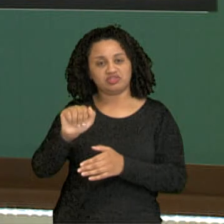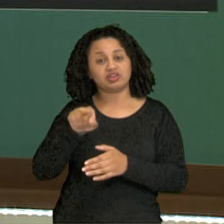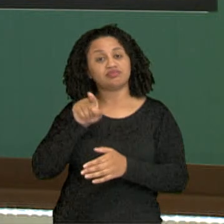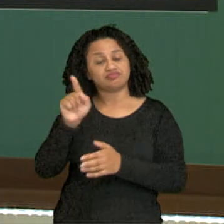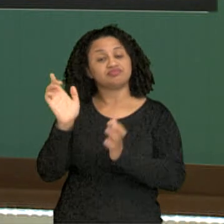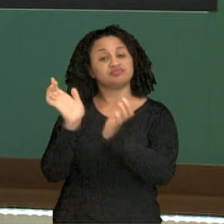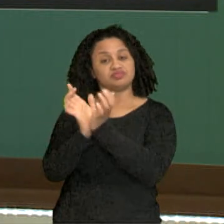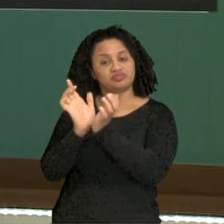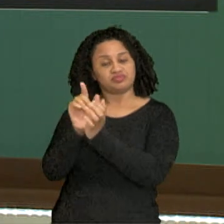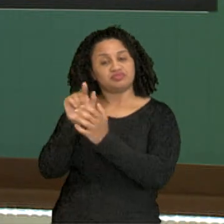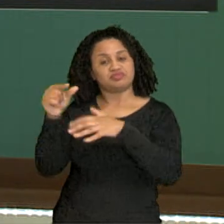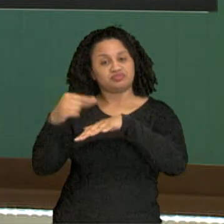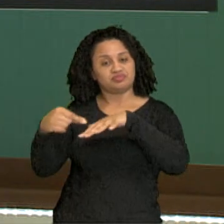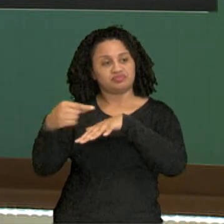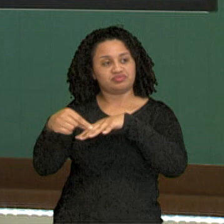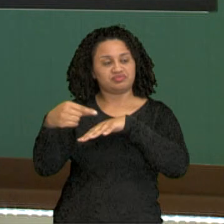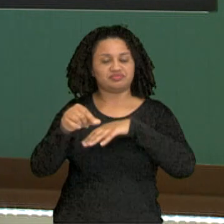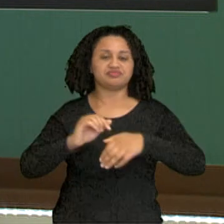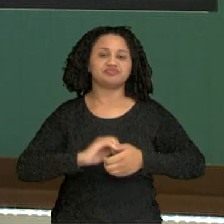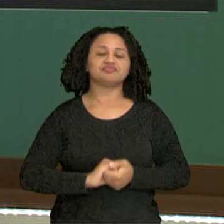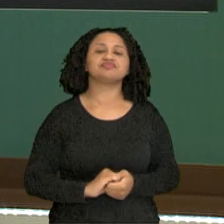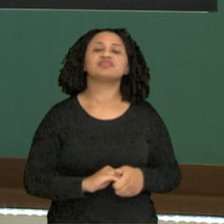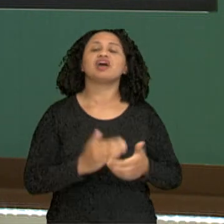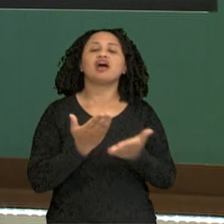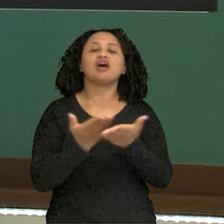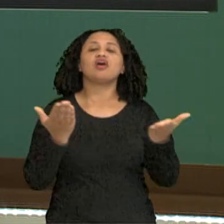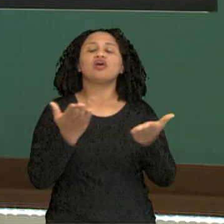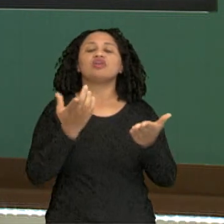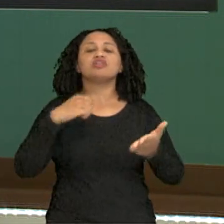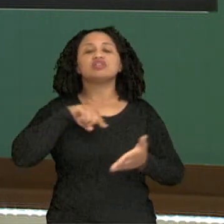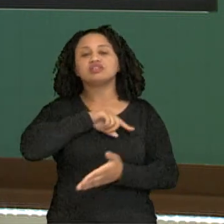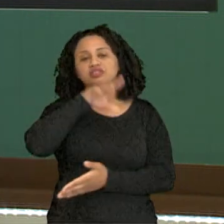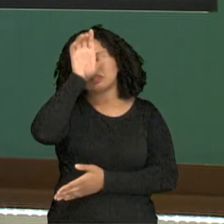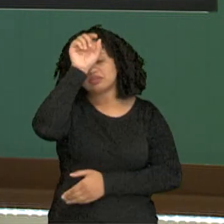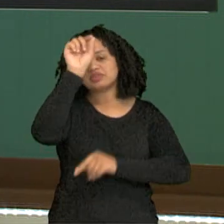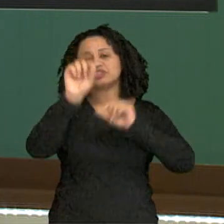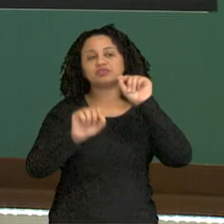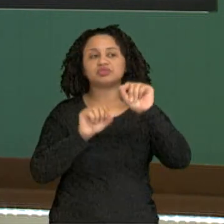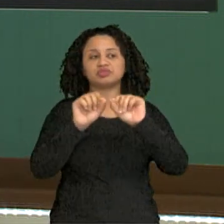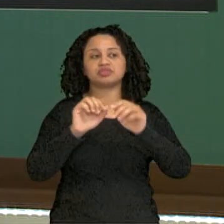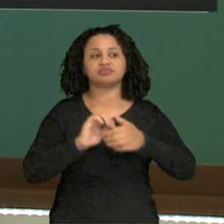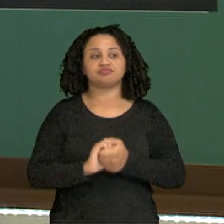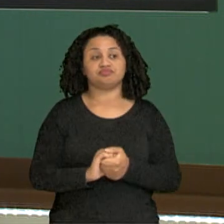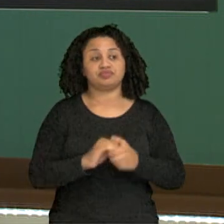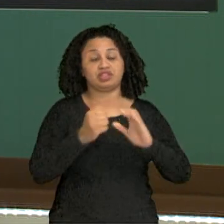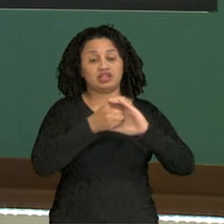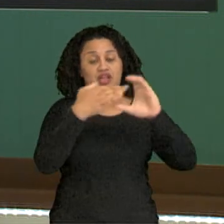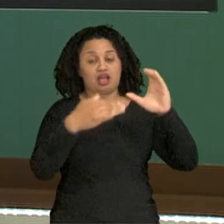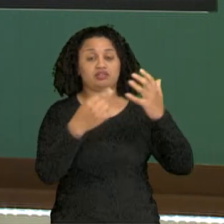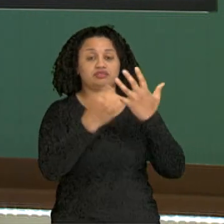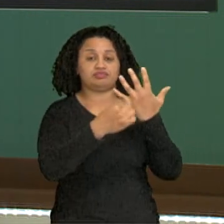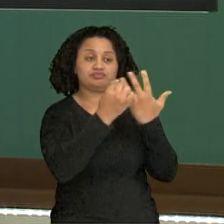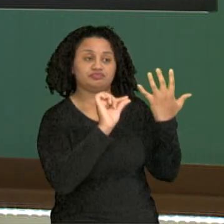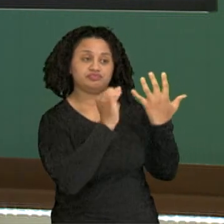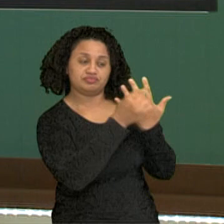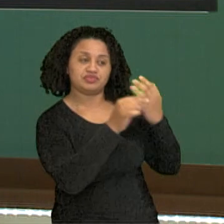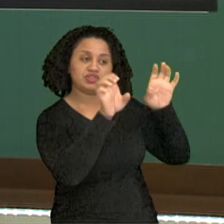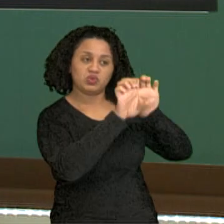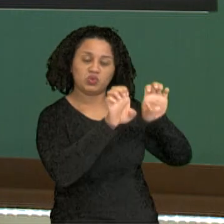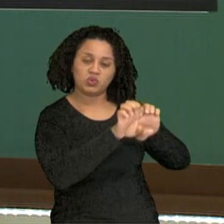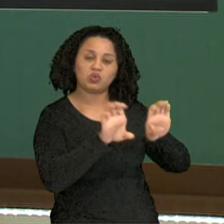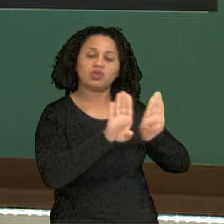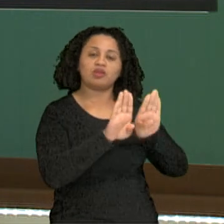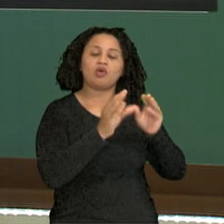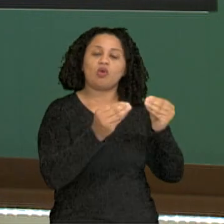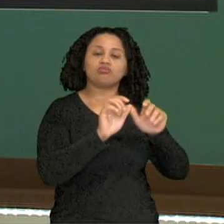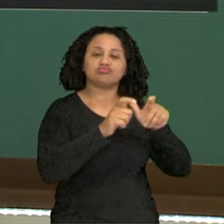as pteridófitas. E o que vimos na aula? As características das briófitas, a sua estrutura e